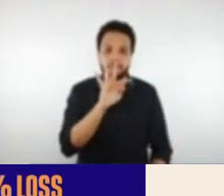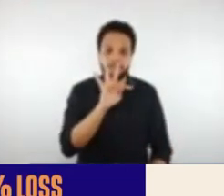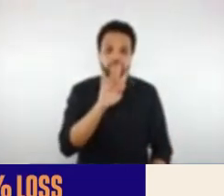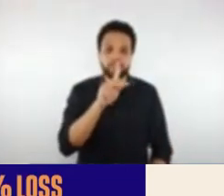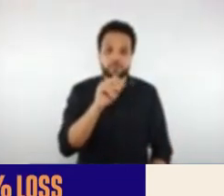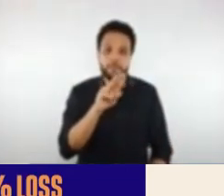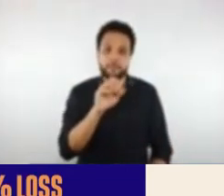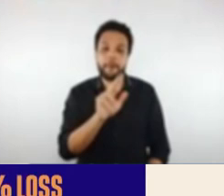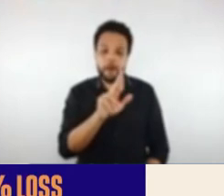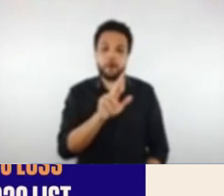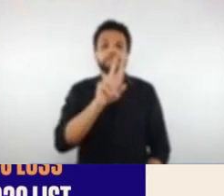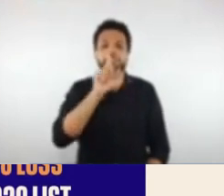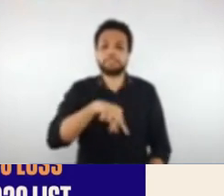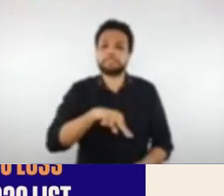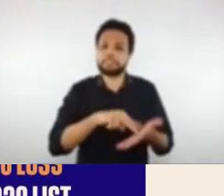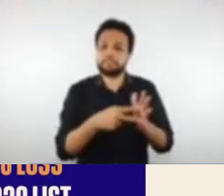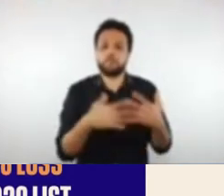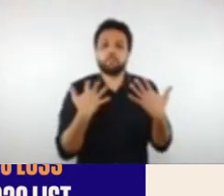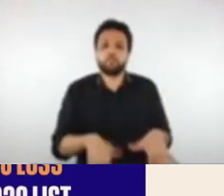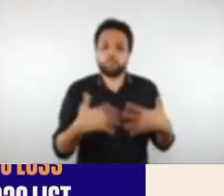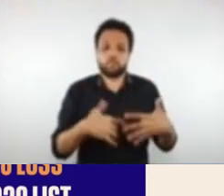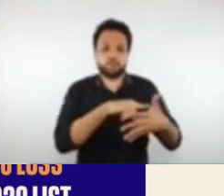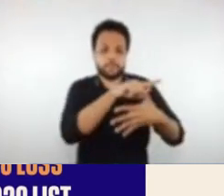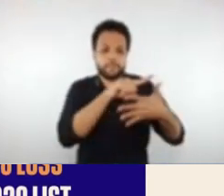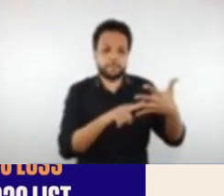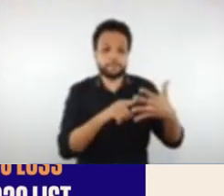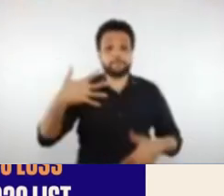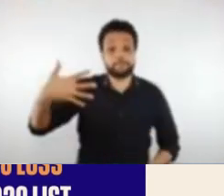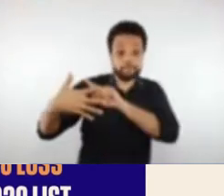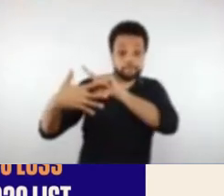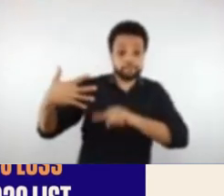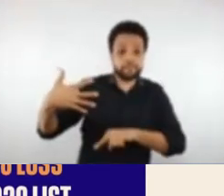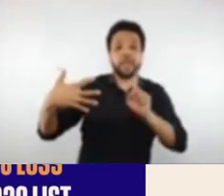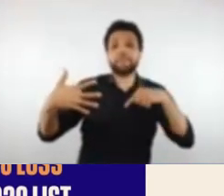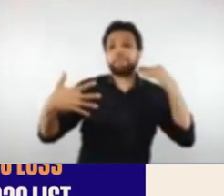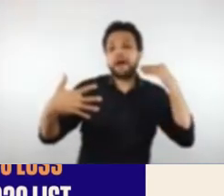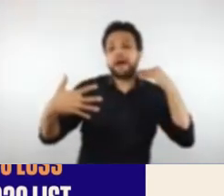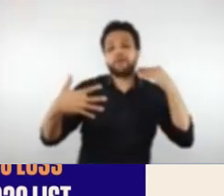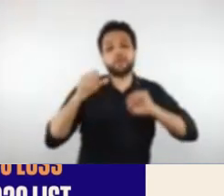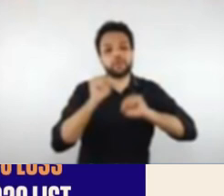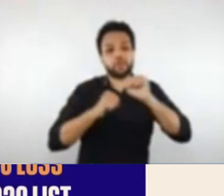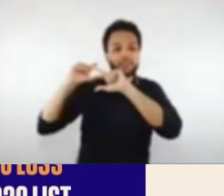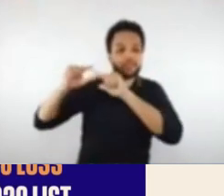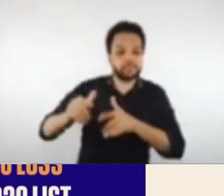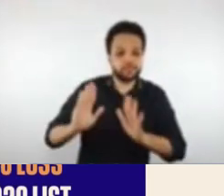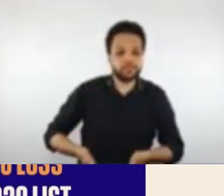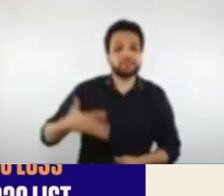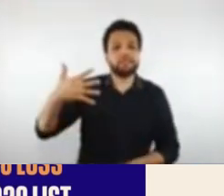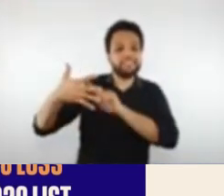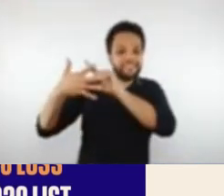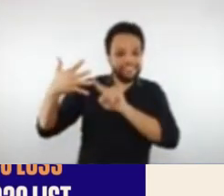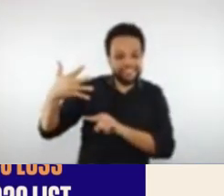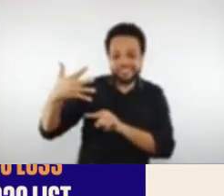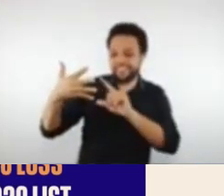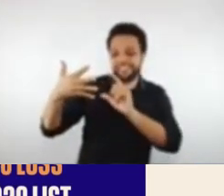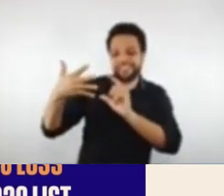hard power. Quando a gente olha aqui, são bancos, todas as indústrias tradicionais, né, a indústria automobilística que